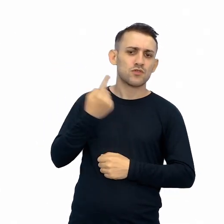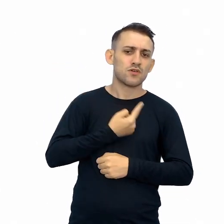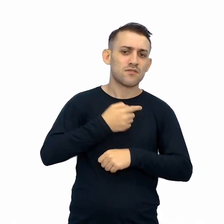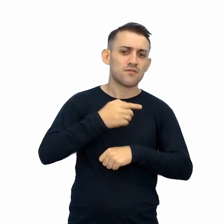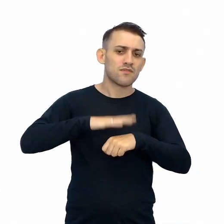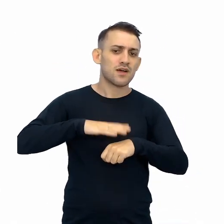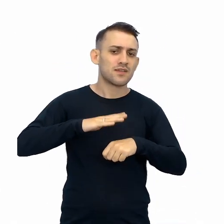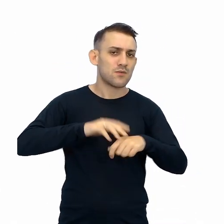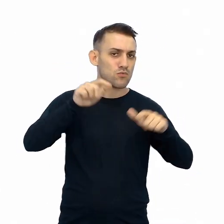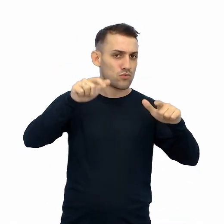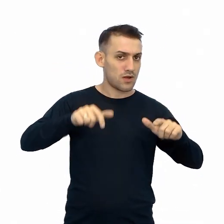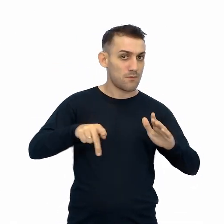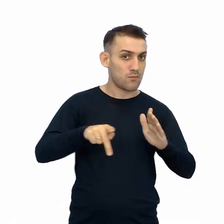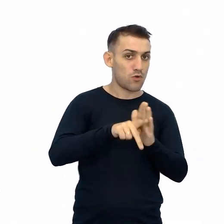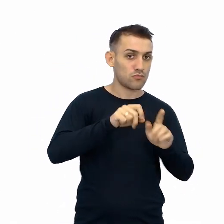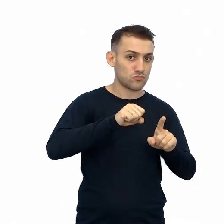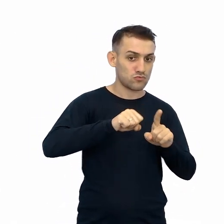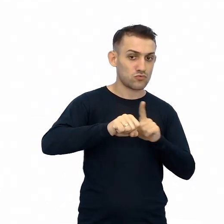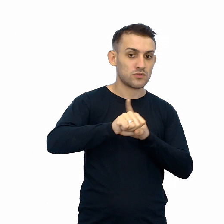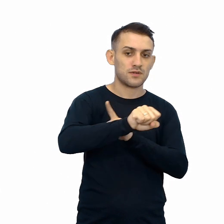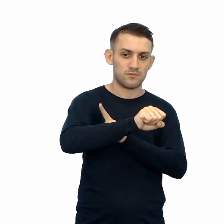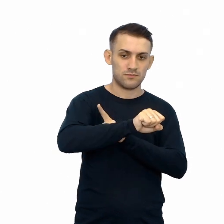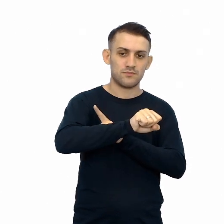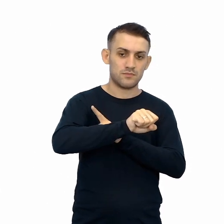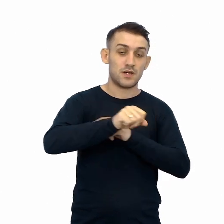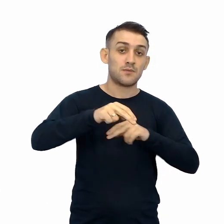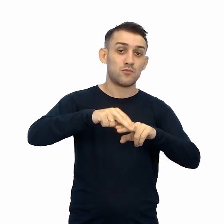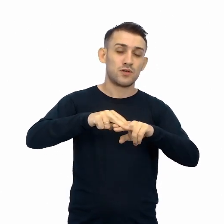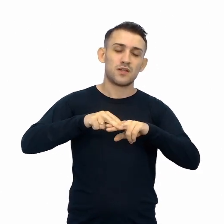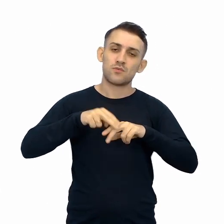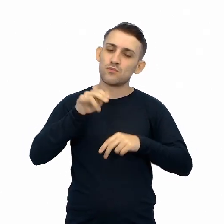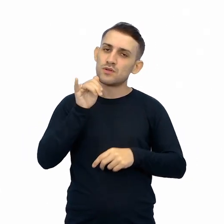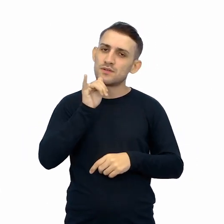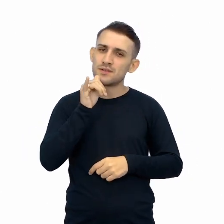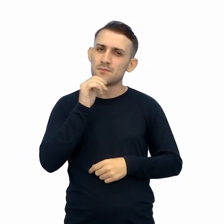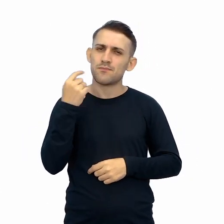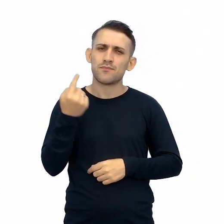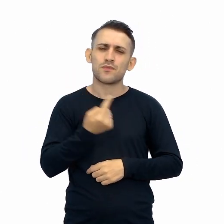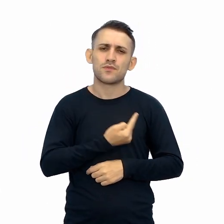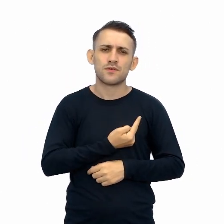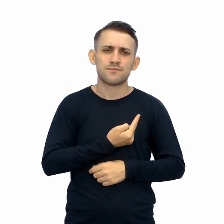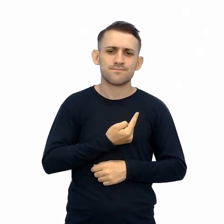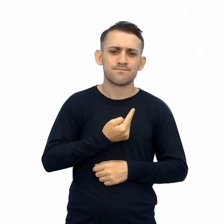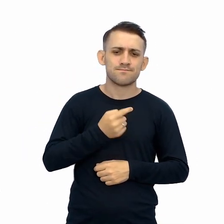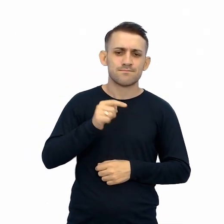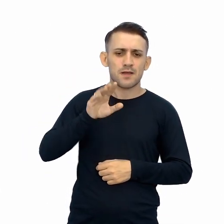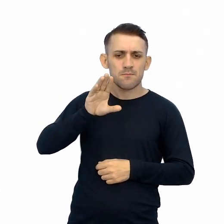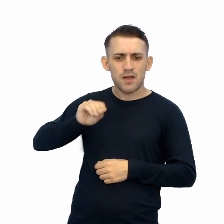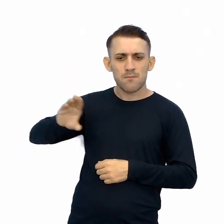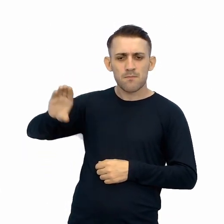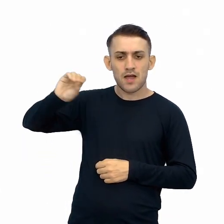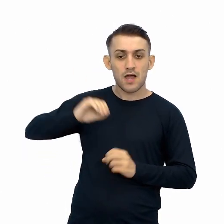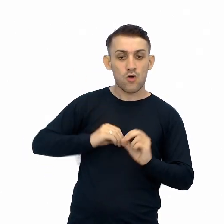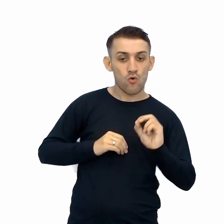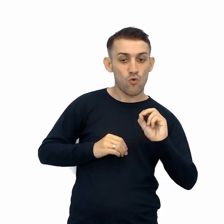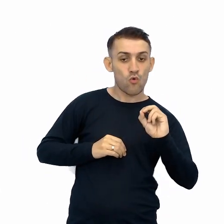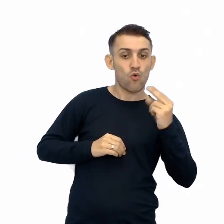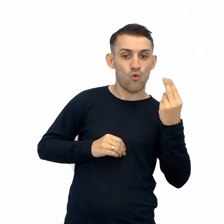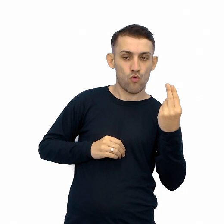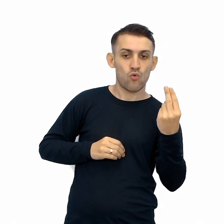dado lugar social. Por isso, quando nós falamos ou escrevemos,